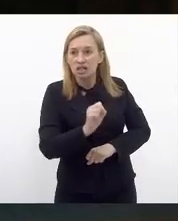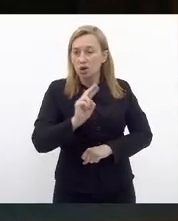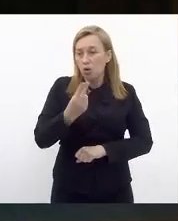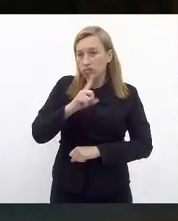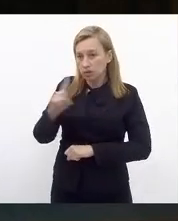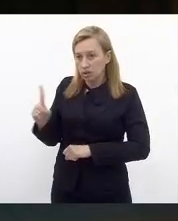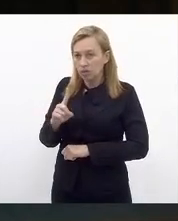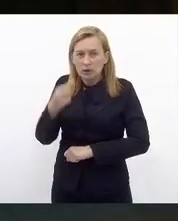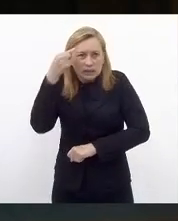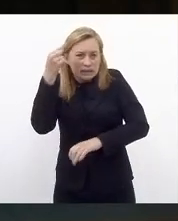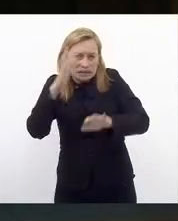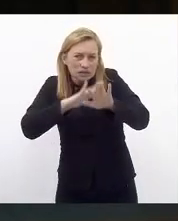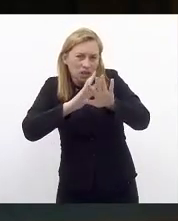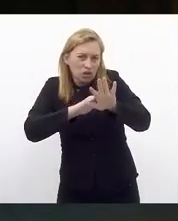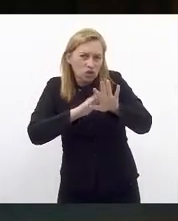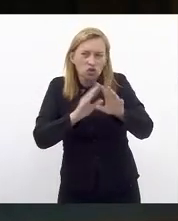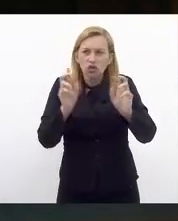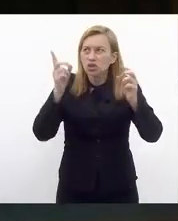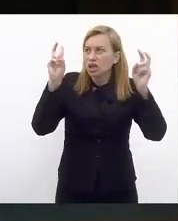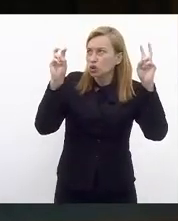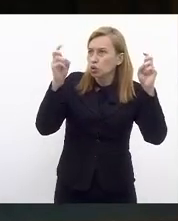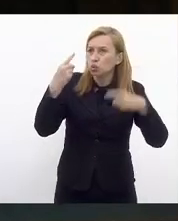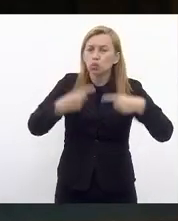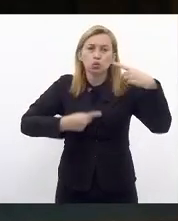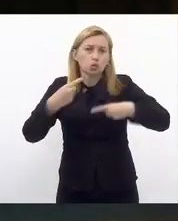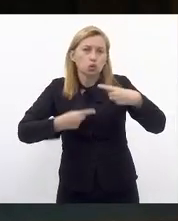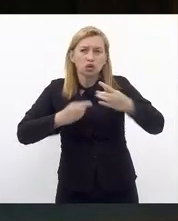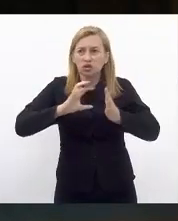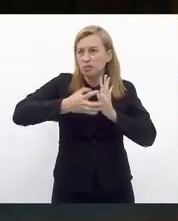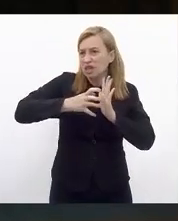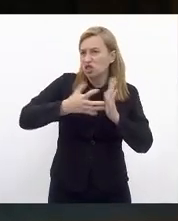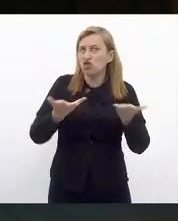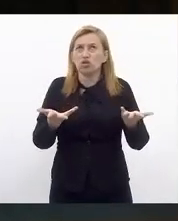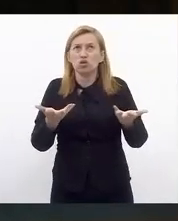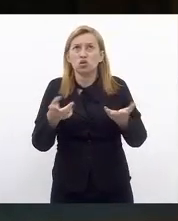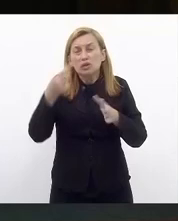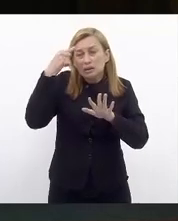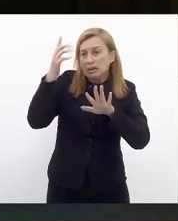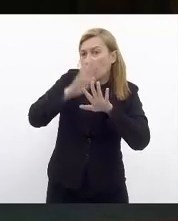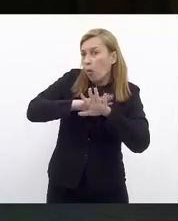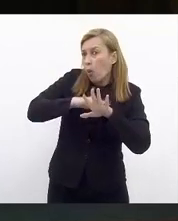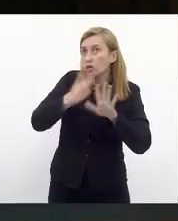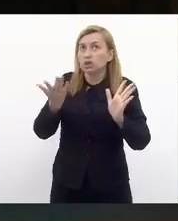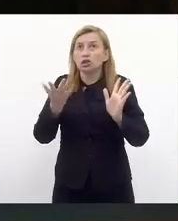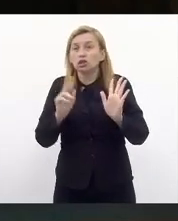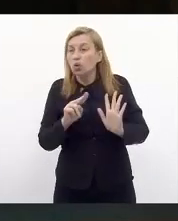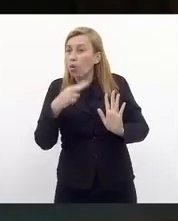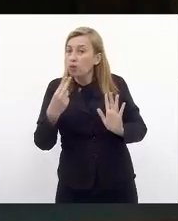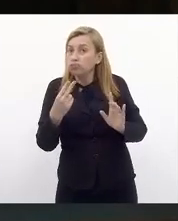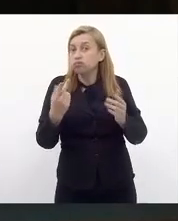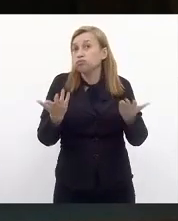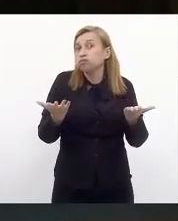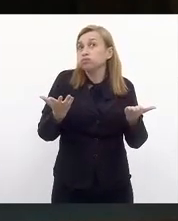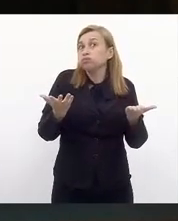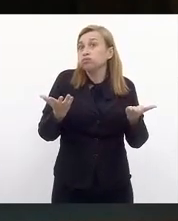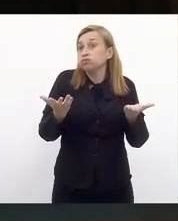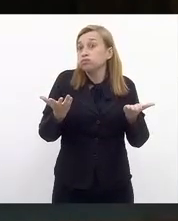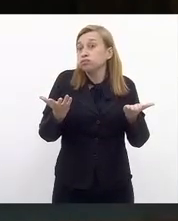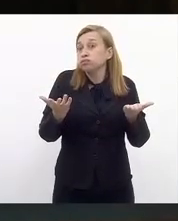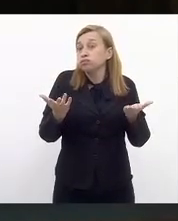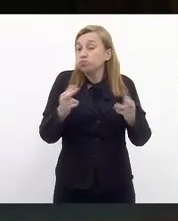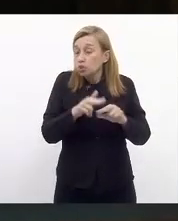por ideologia por questões políticas partidárias por questões ideológicas e por principalmente por